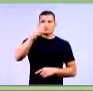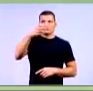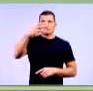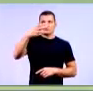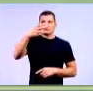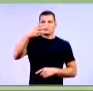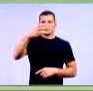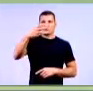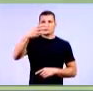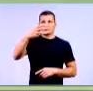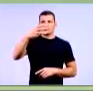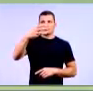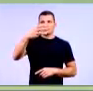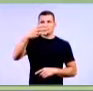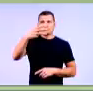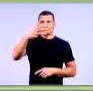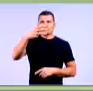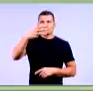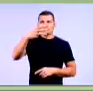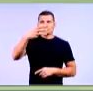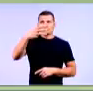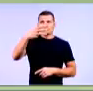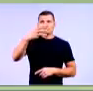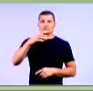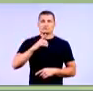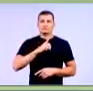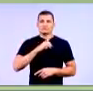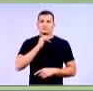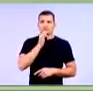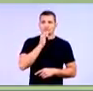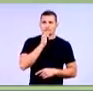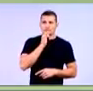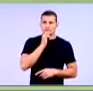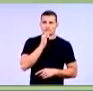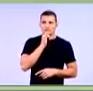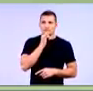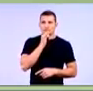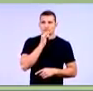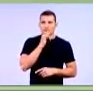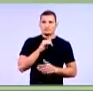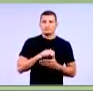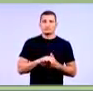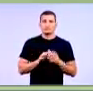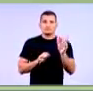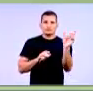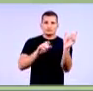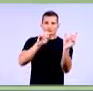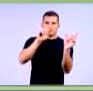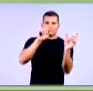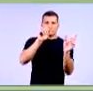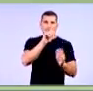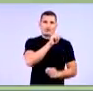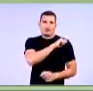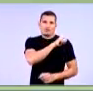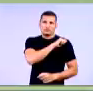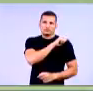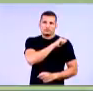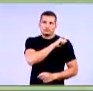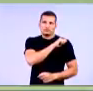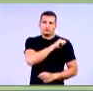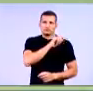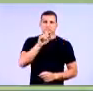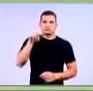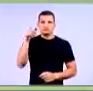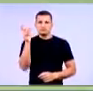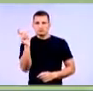as operações. Né? E aqui embaixo a gente tem um exemplo de ligação do aluno. Ó. O nome da classe se chama aluno, e o nome dessa outra